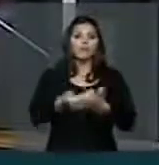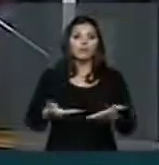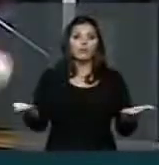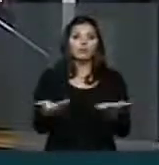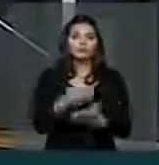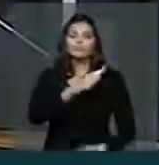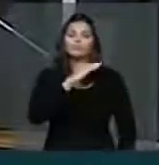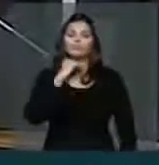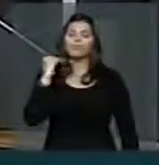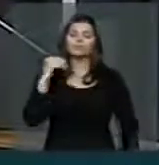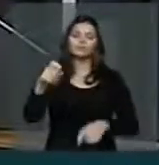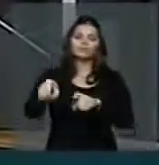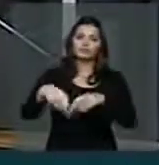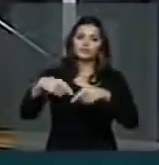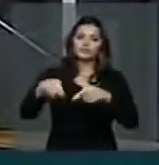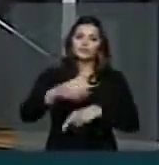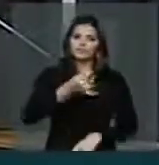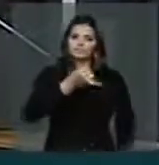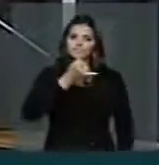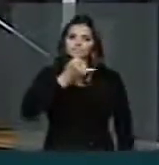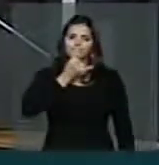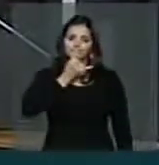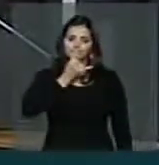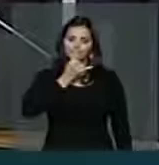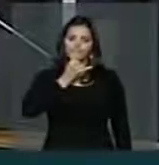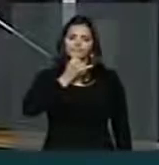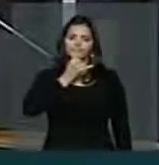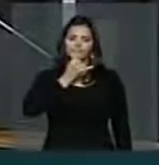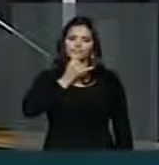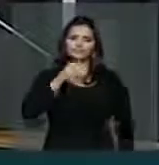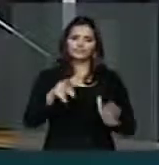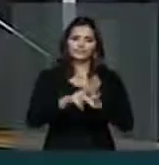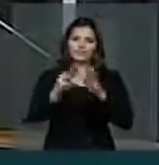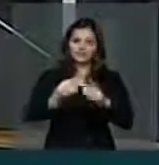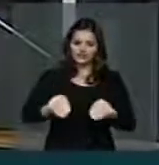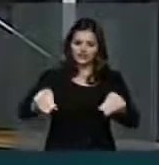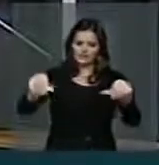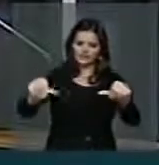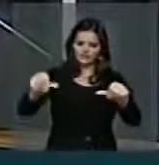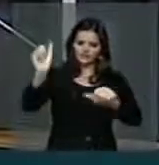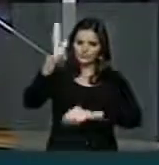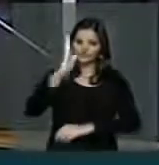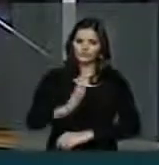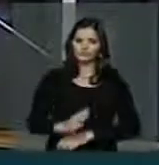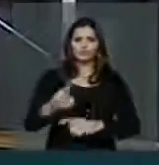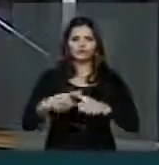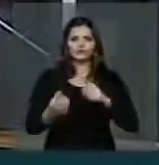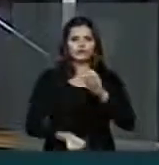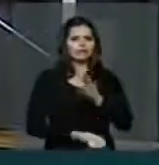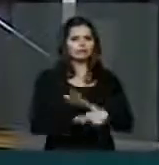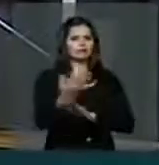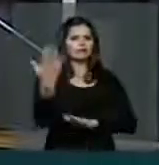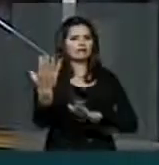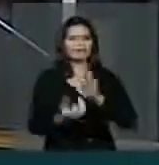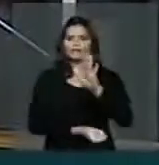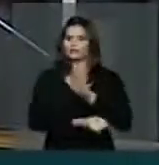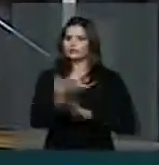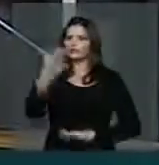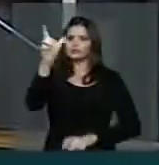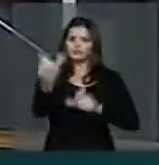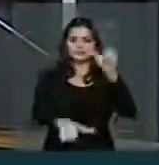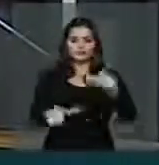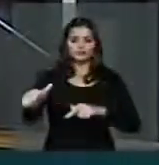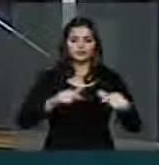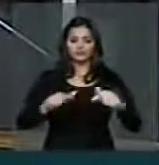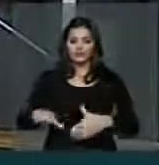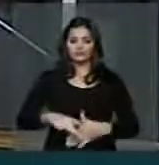campo, tingindo de tristeza as terras desse país, quando dezenas e dezenas de trabalhadores rurais,